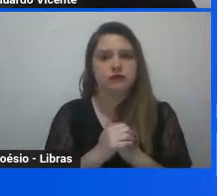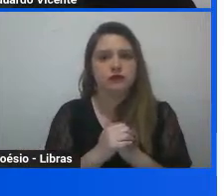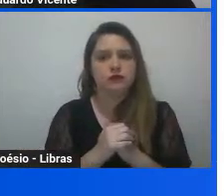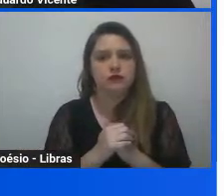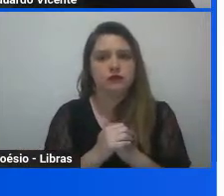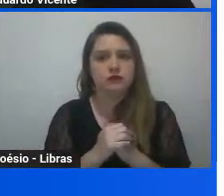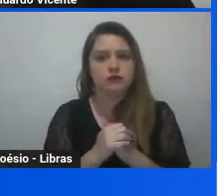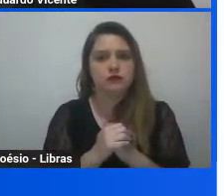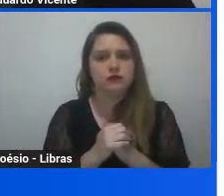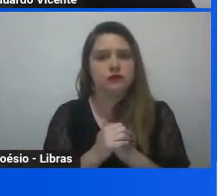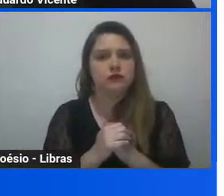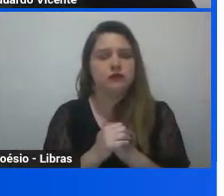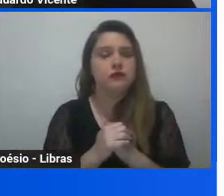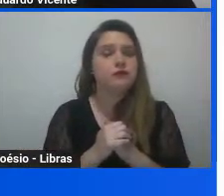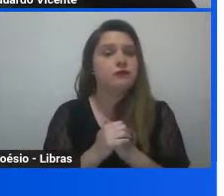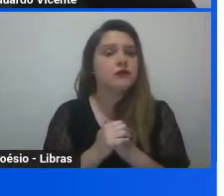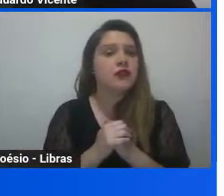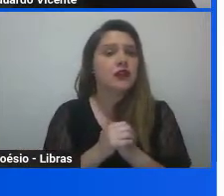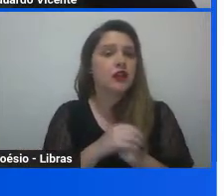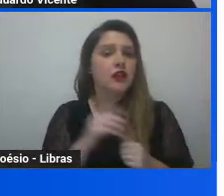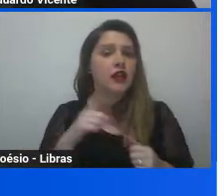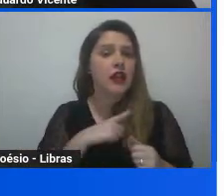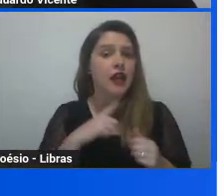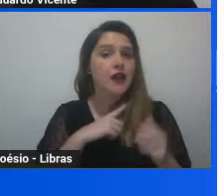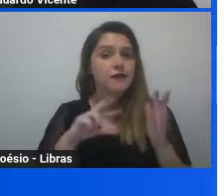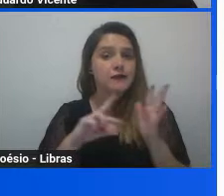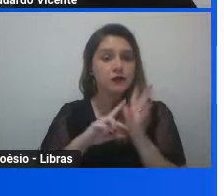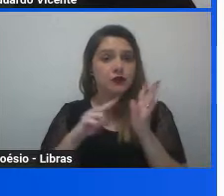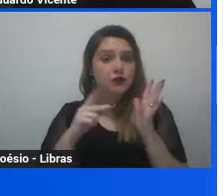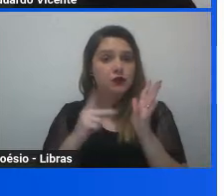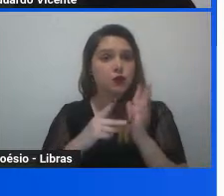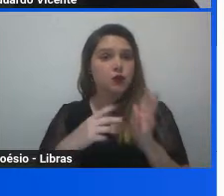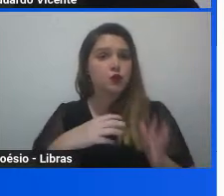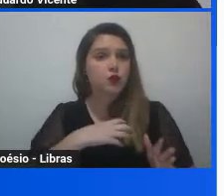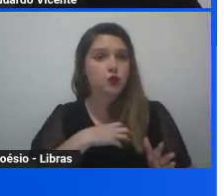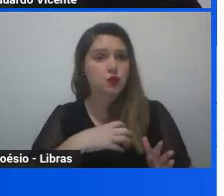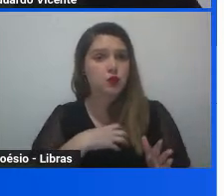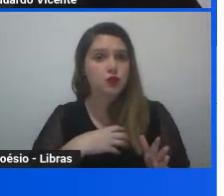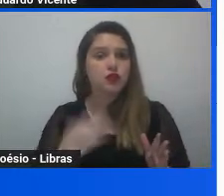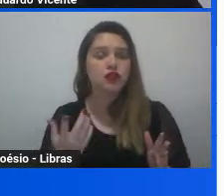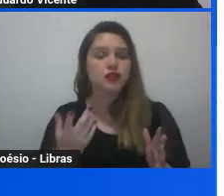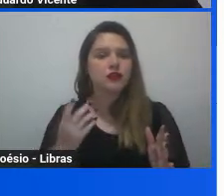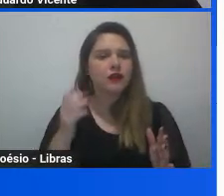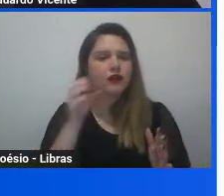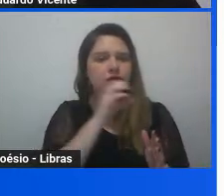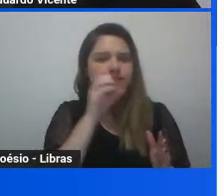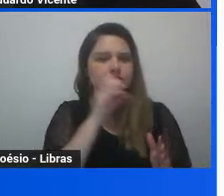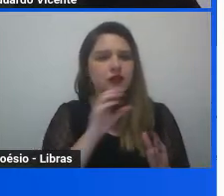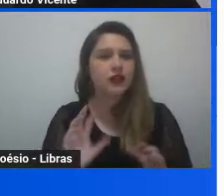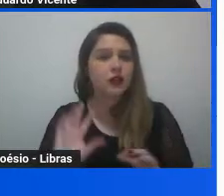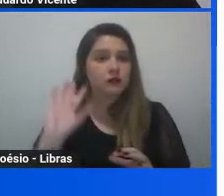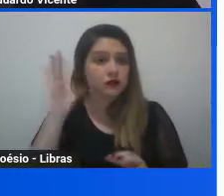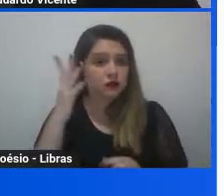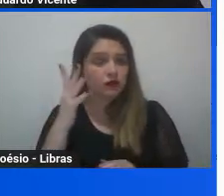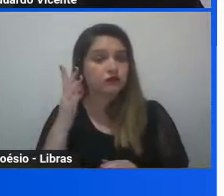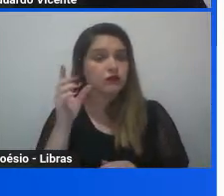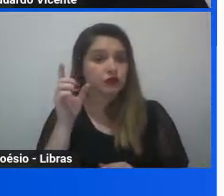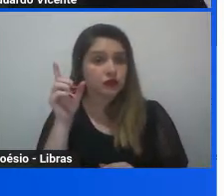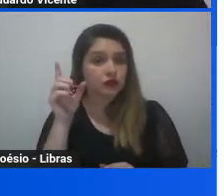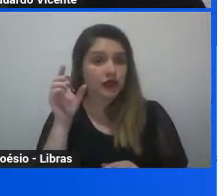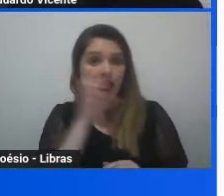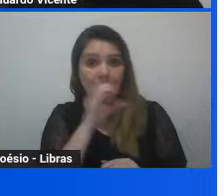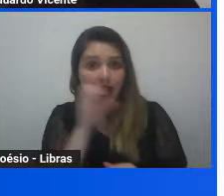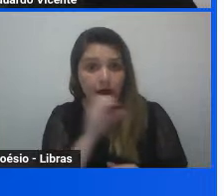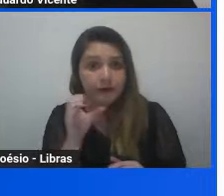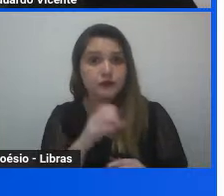Primeira coisa, nós vamos classificar o tipo de atendimento. É uma situação de emergência? O que seria uma